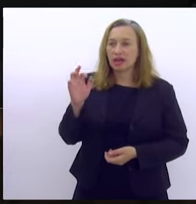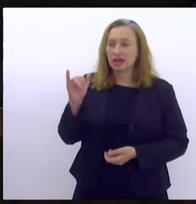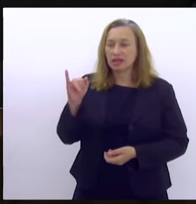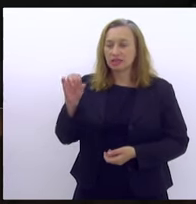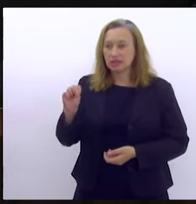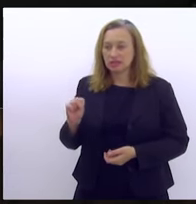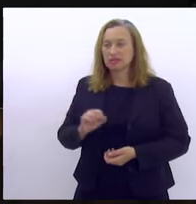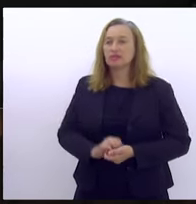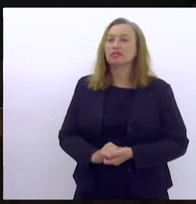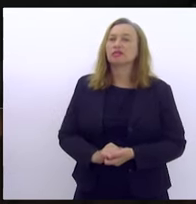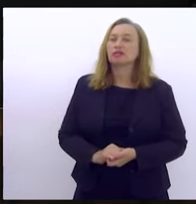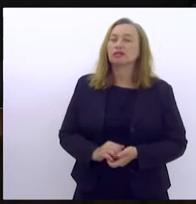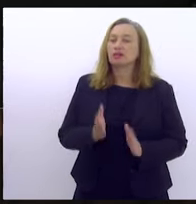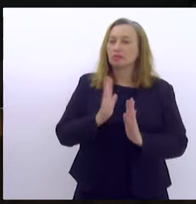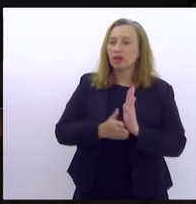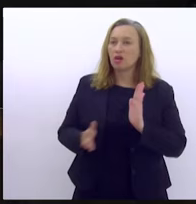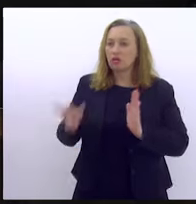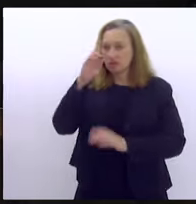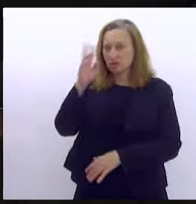Pela ordem, presidenta.